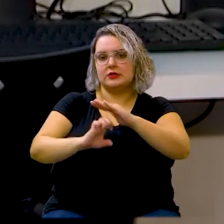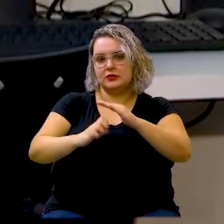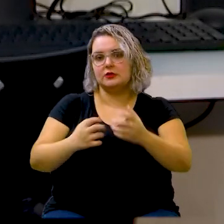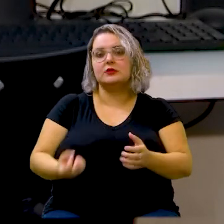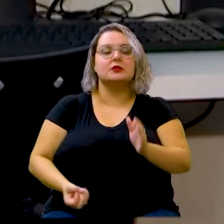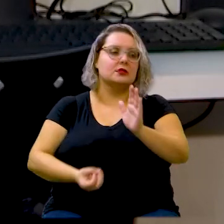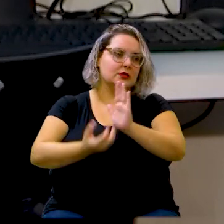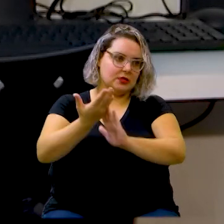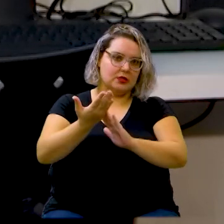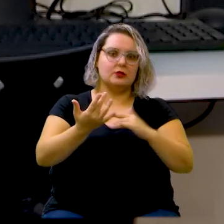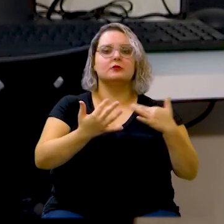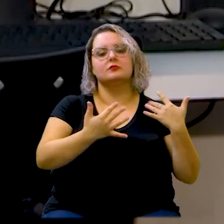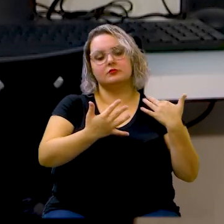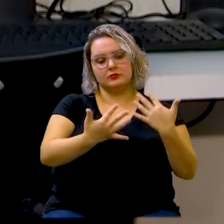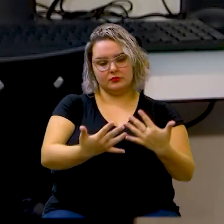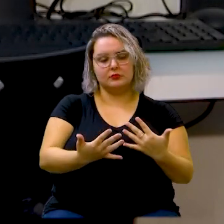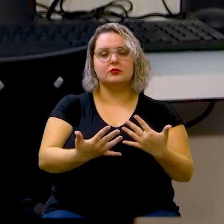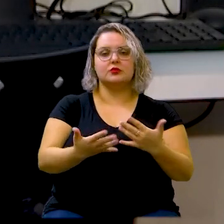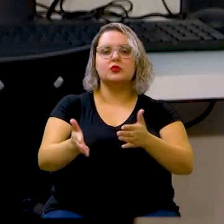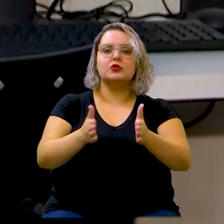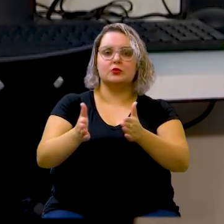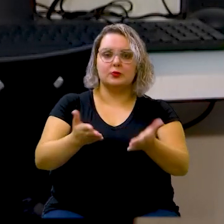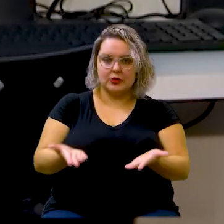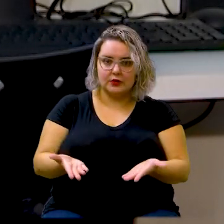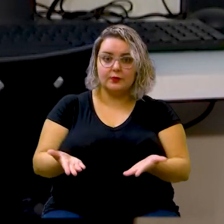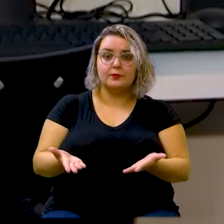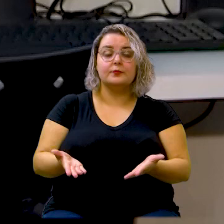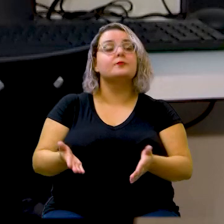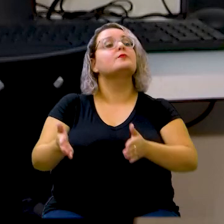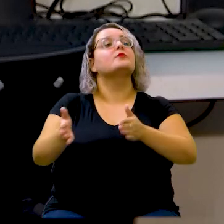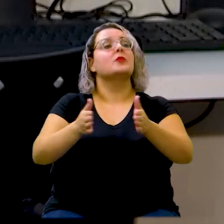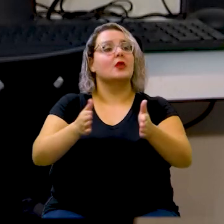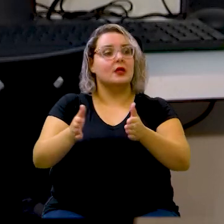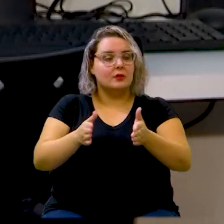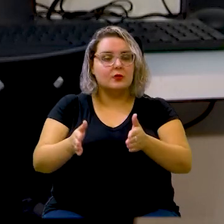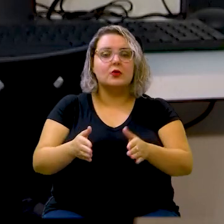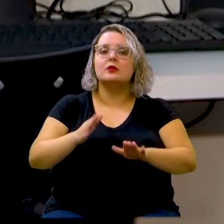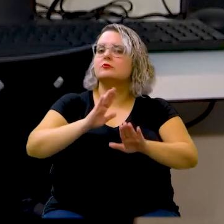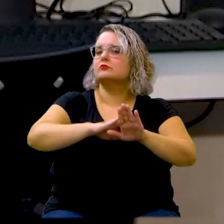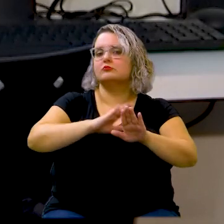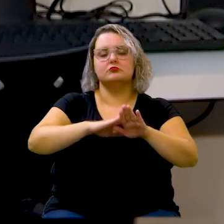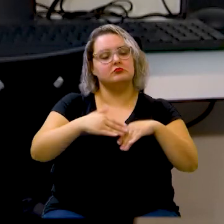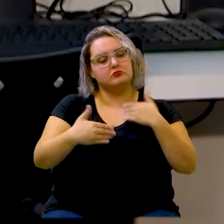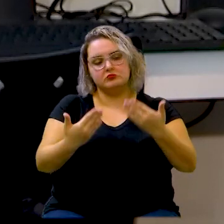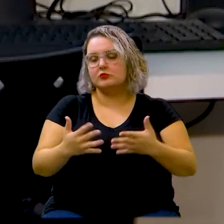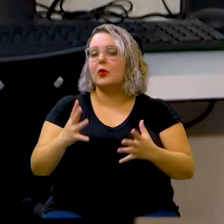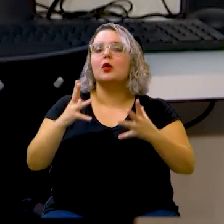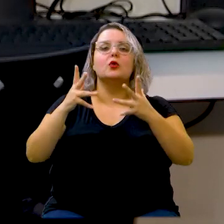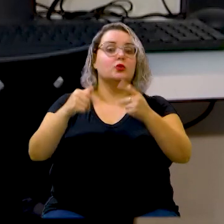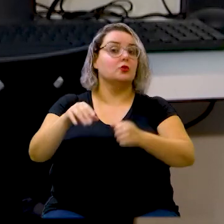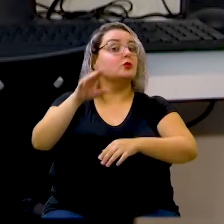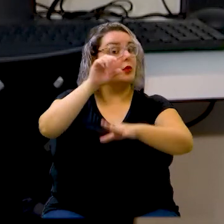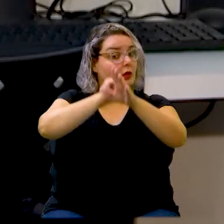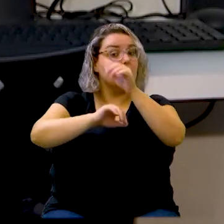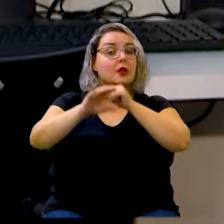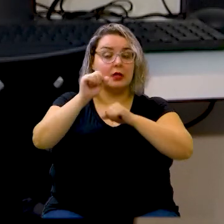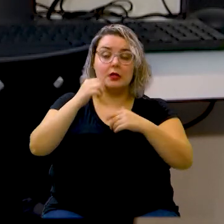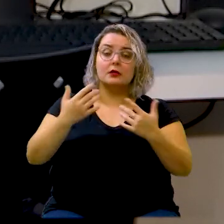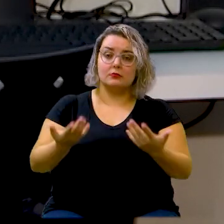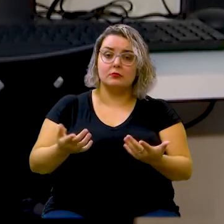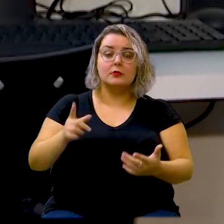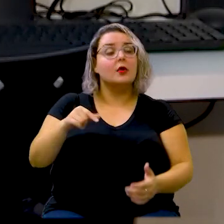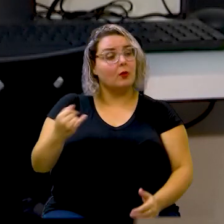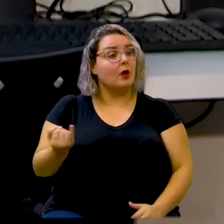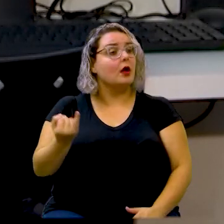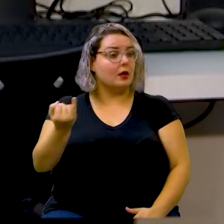eles criam ao longo de um período, né, e durante esse período eles vão colocando em prática tudo aquilo que eles aprenderam. Então, é